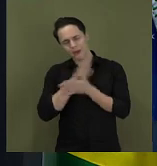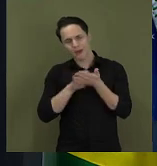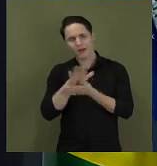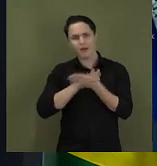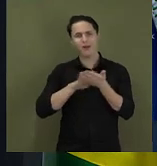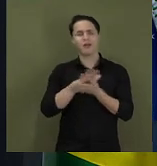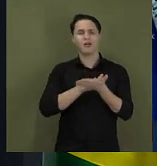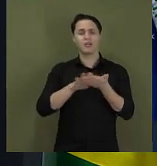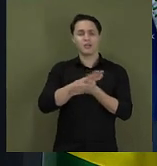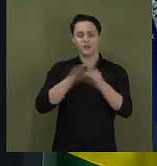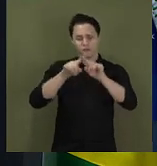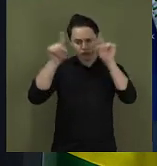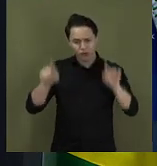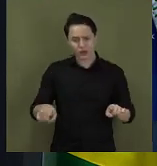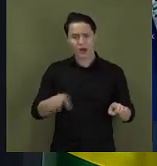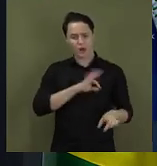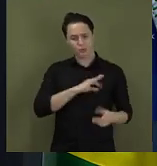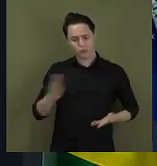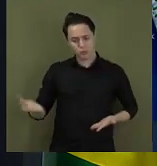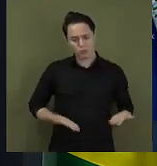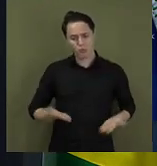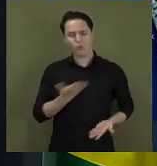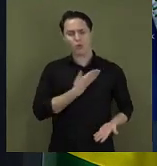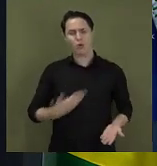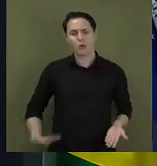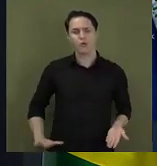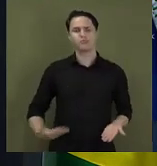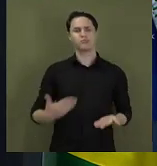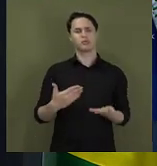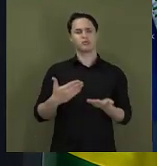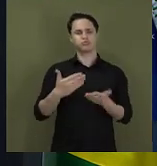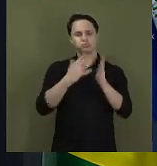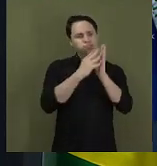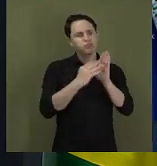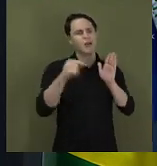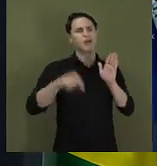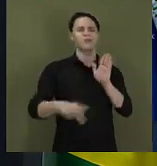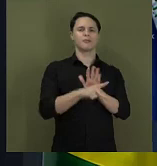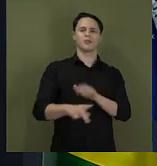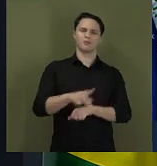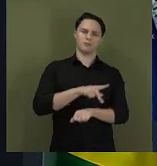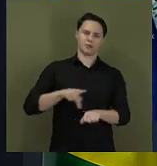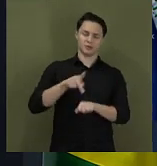de funcionários públicos, servidores públicos exemplares dessa nação.